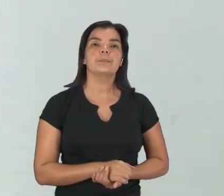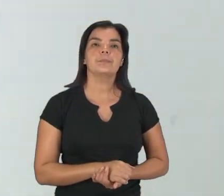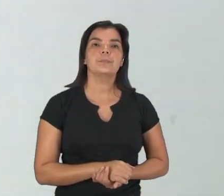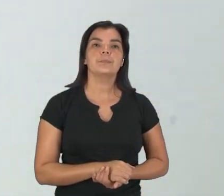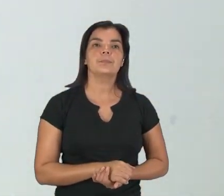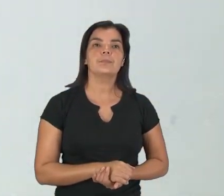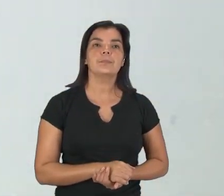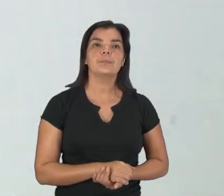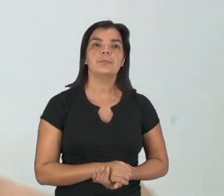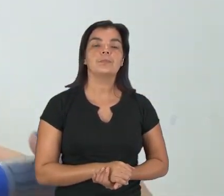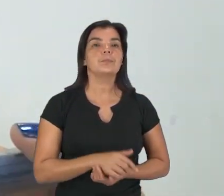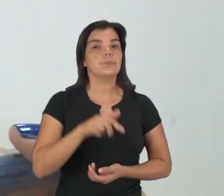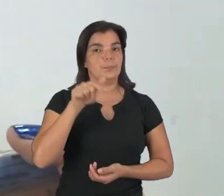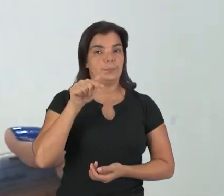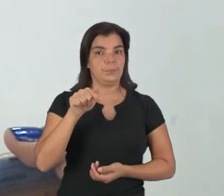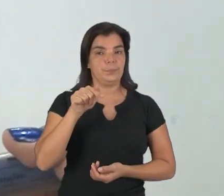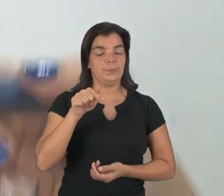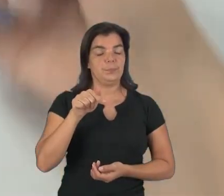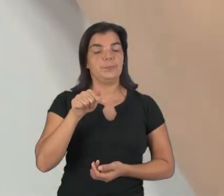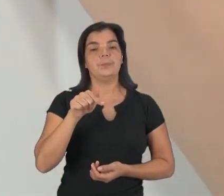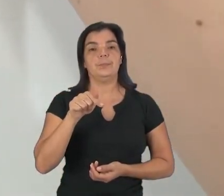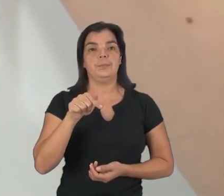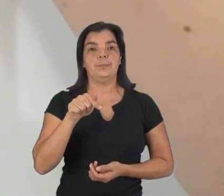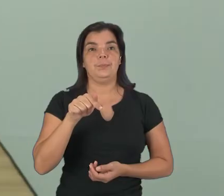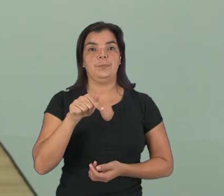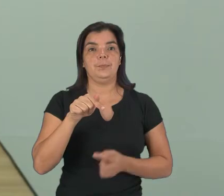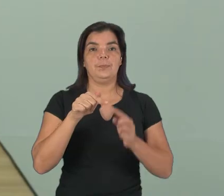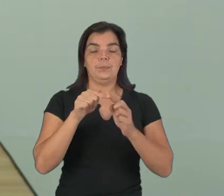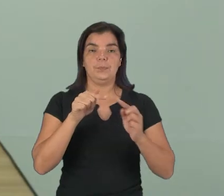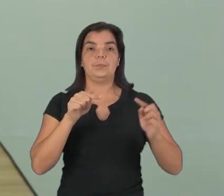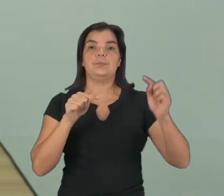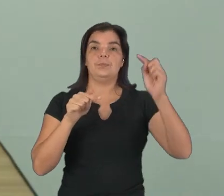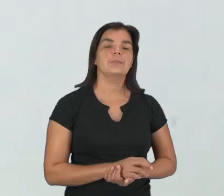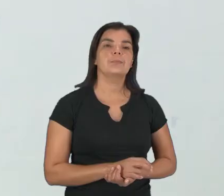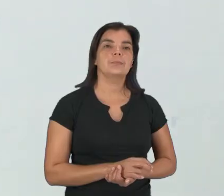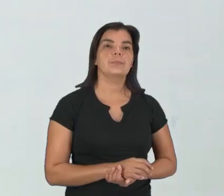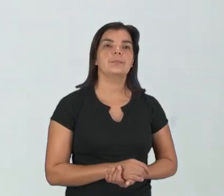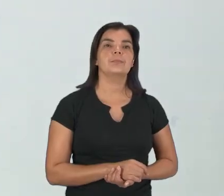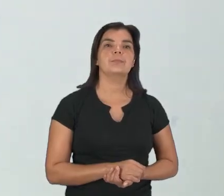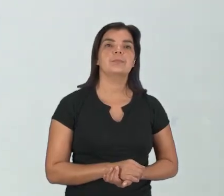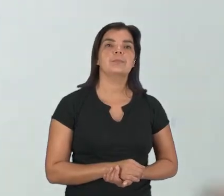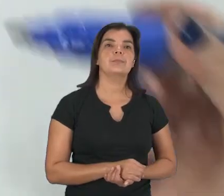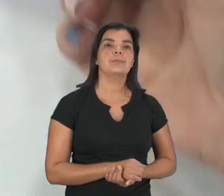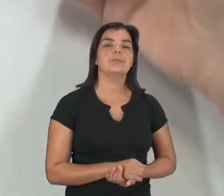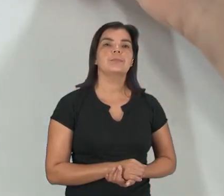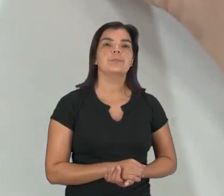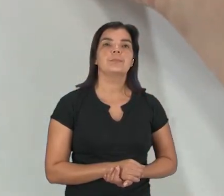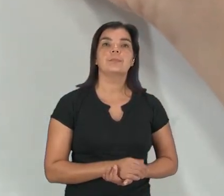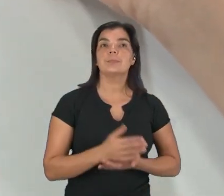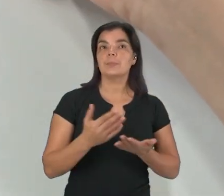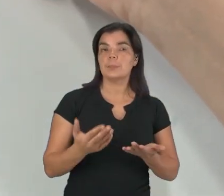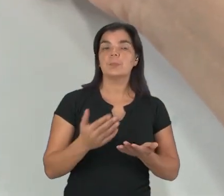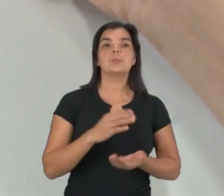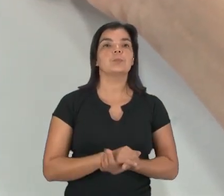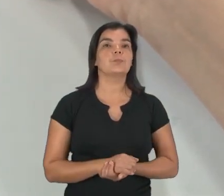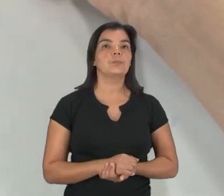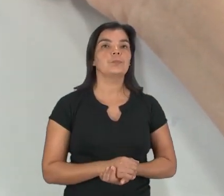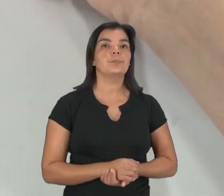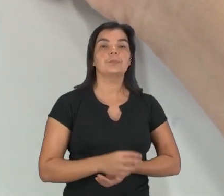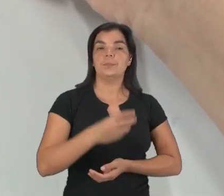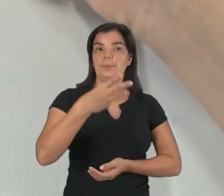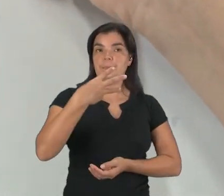E fica o 7, a unidade desce e a dezena sobe. Então, aqui, agora eu